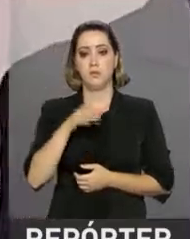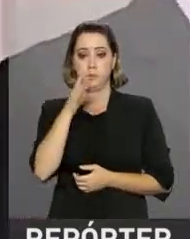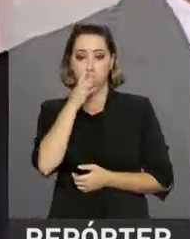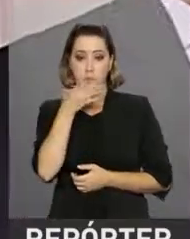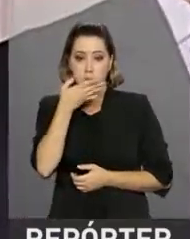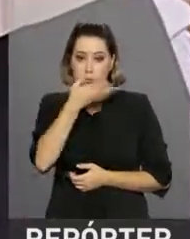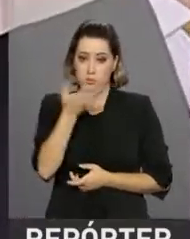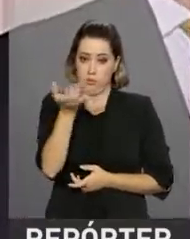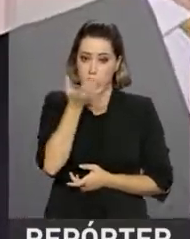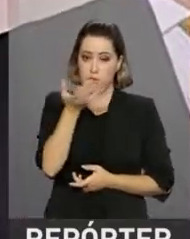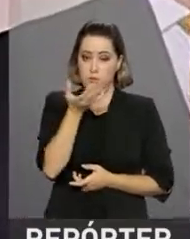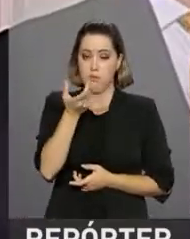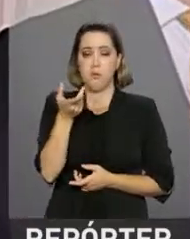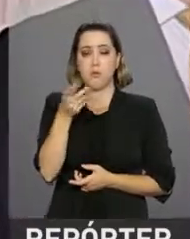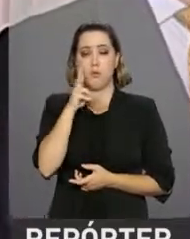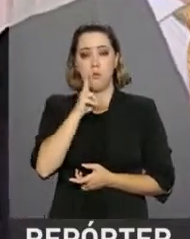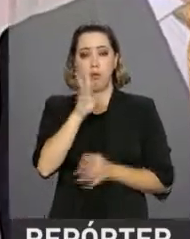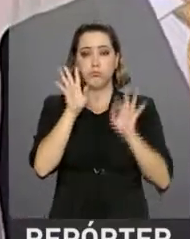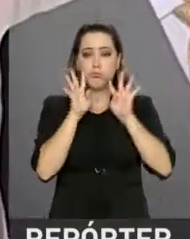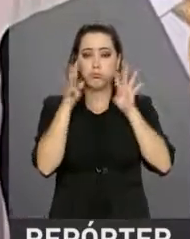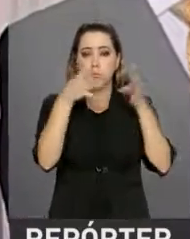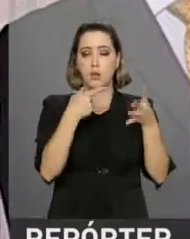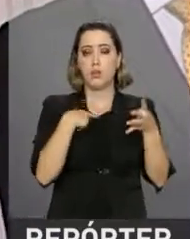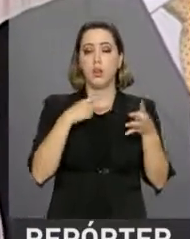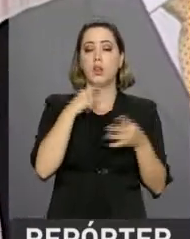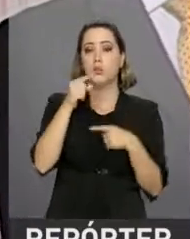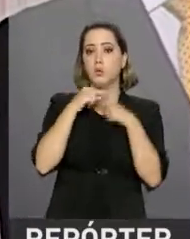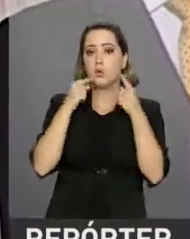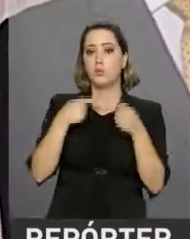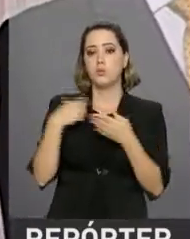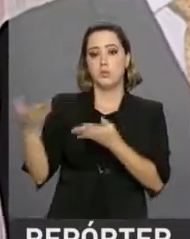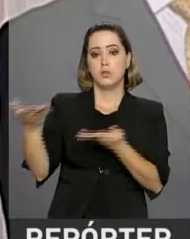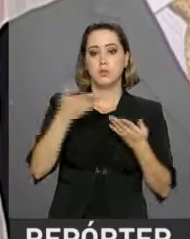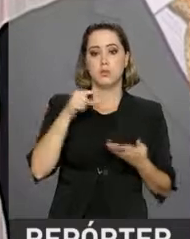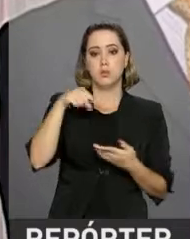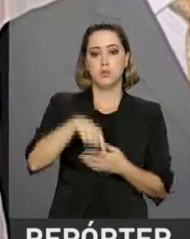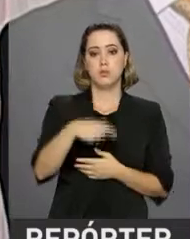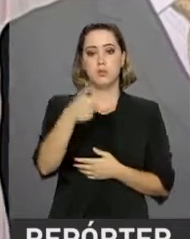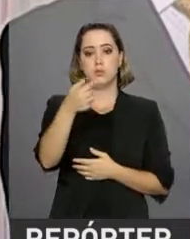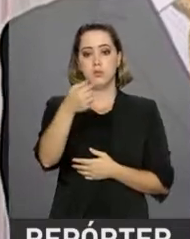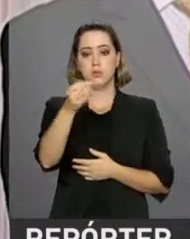tem dúvidas na hora de preencher o seu imposto de renda, traga até aqui na